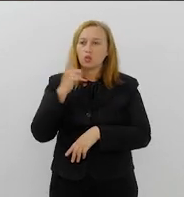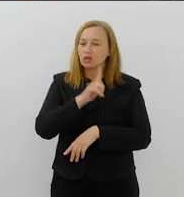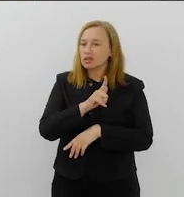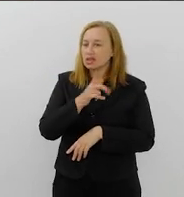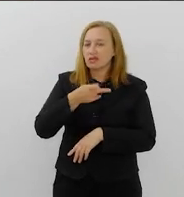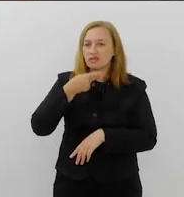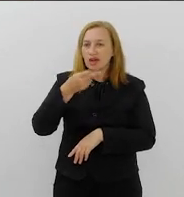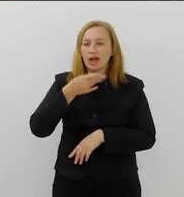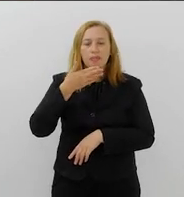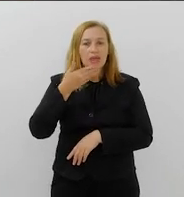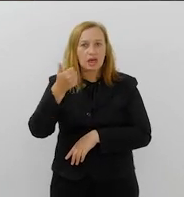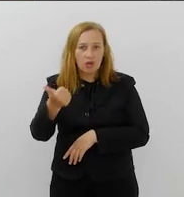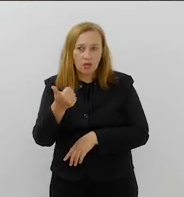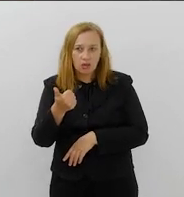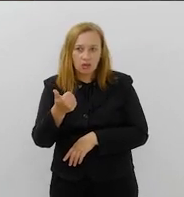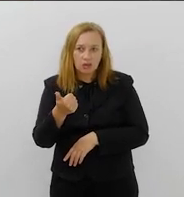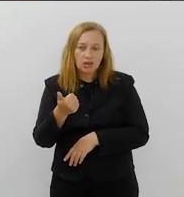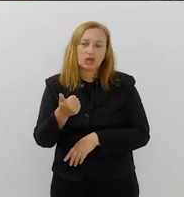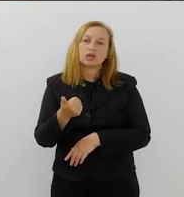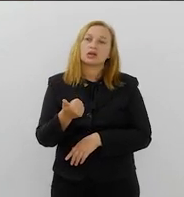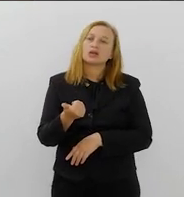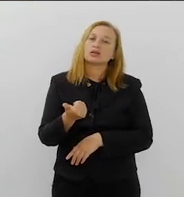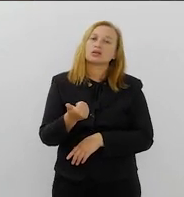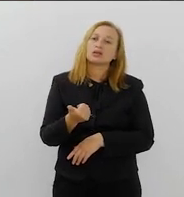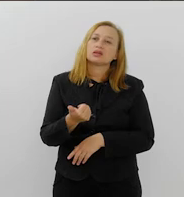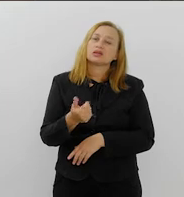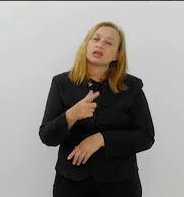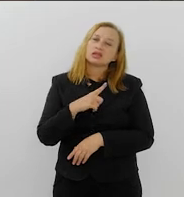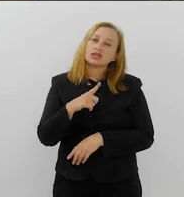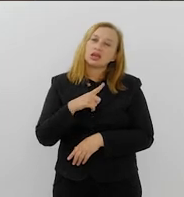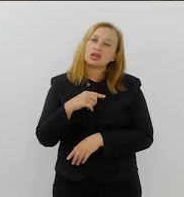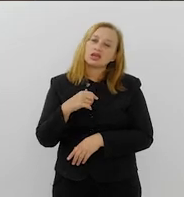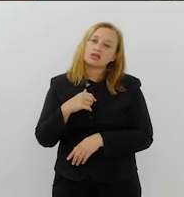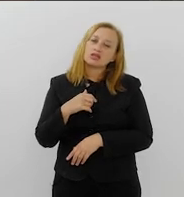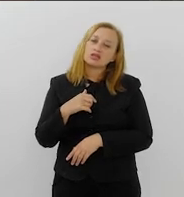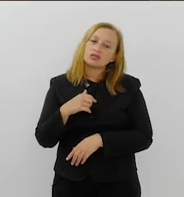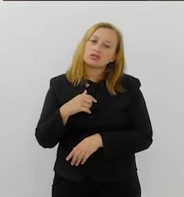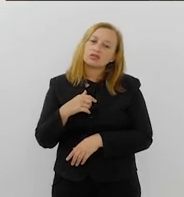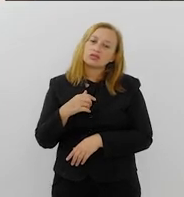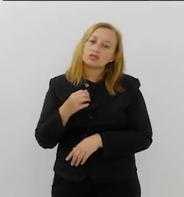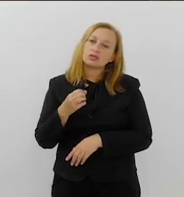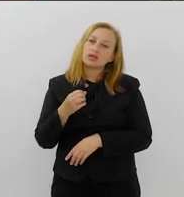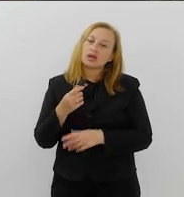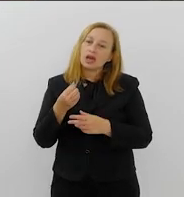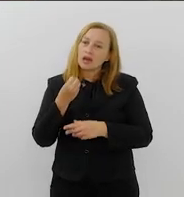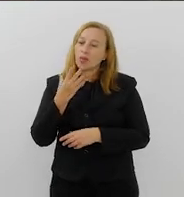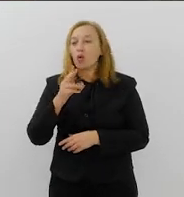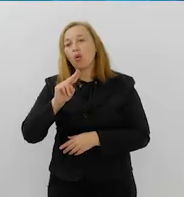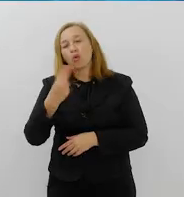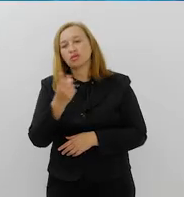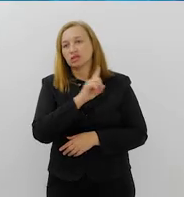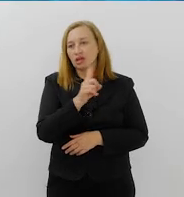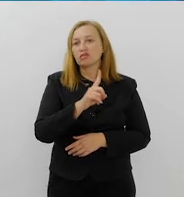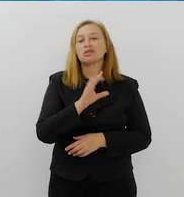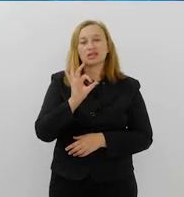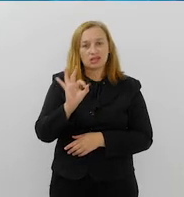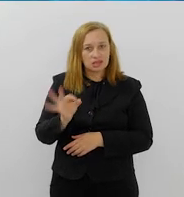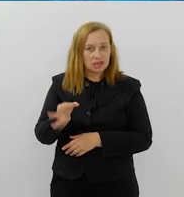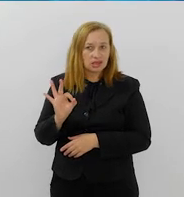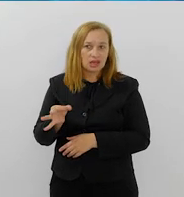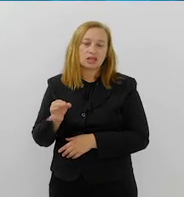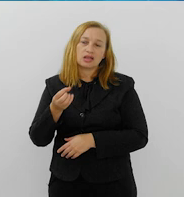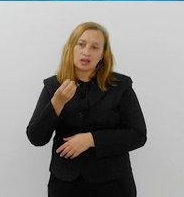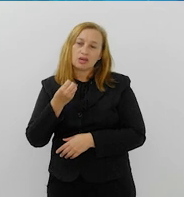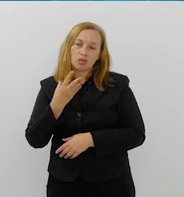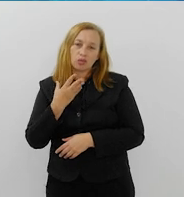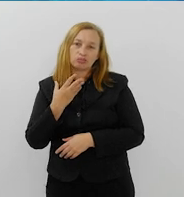por conseguirem se expressar melhor. Isso daí, tem um lado positivo ou não? Com